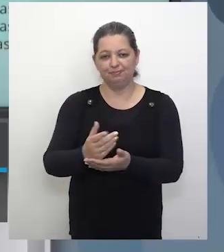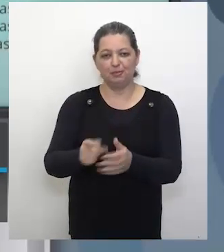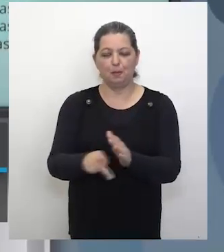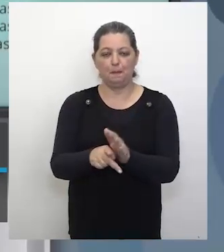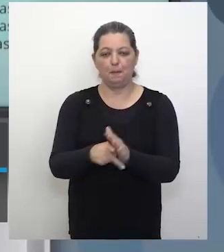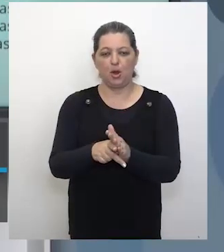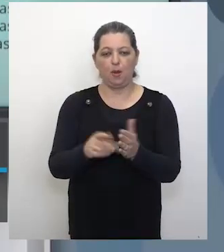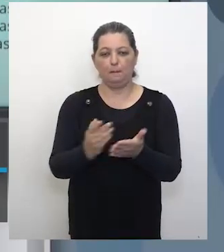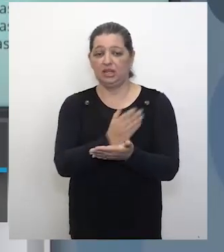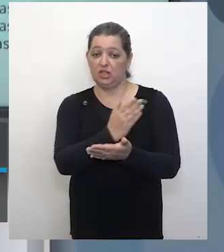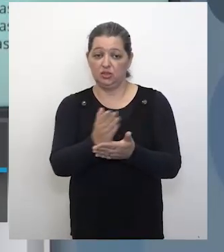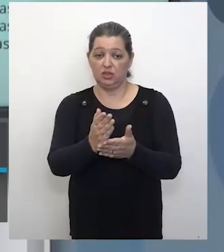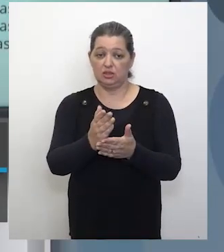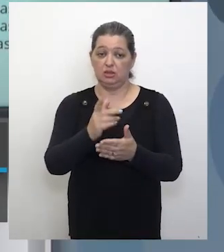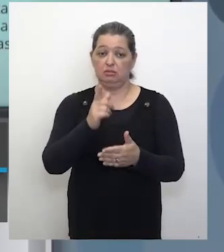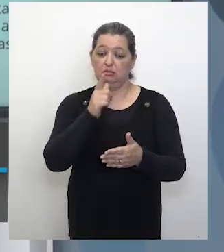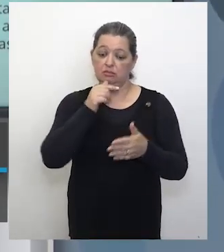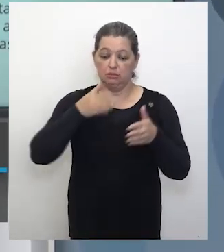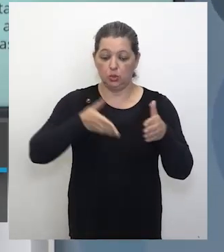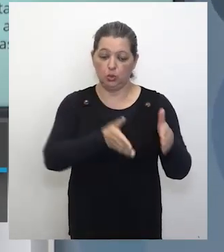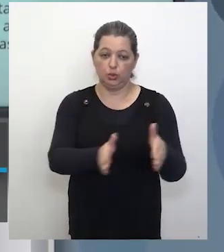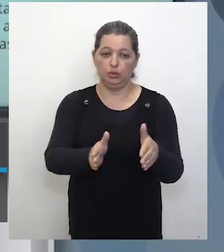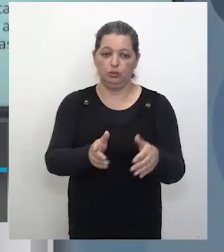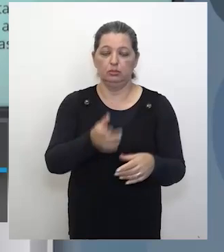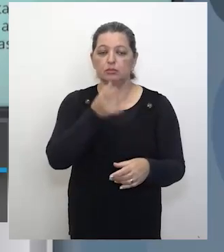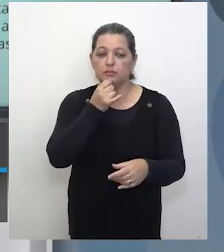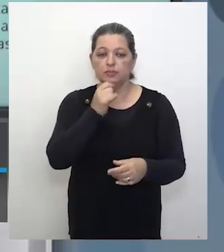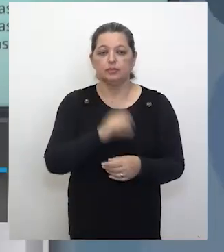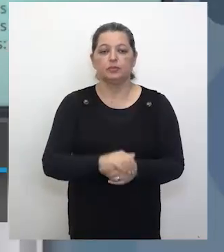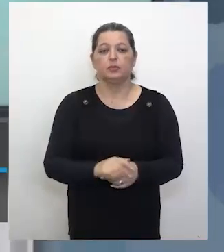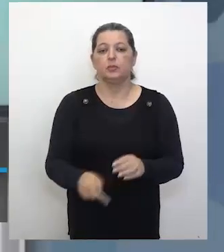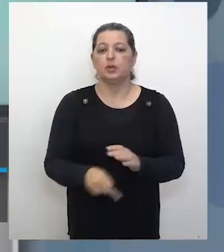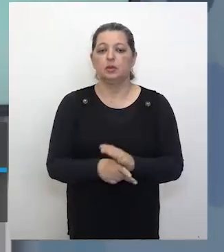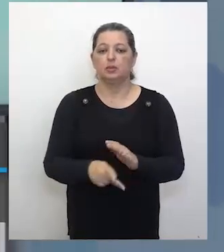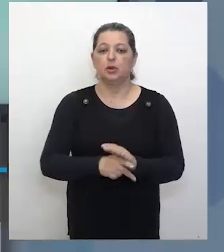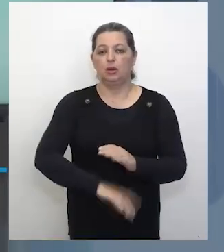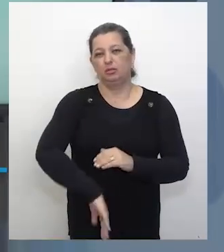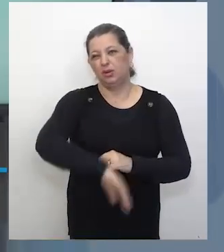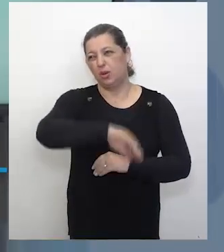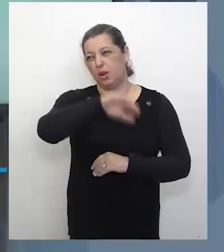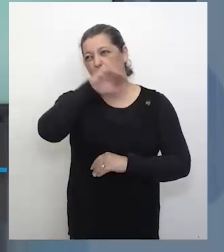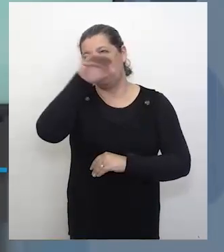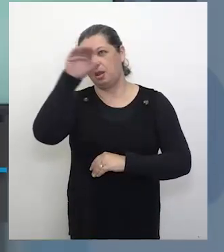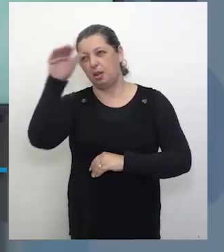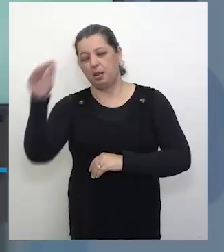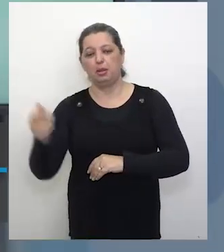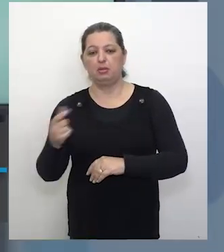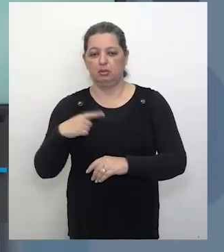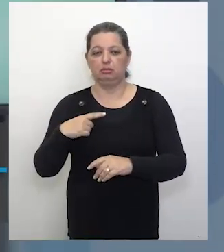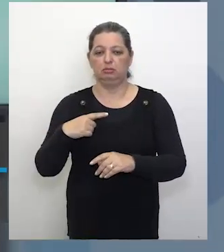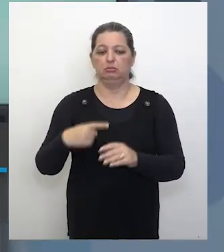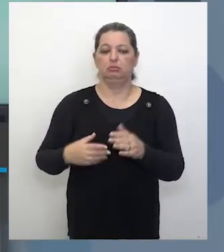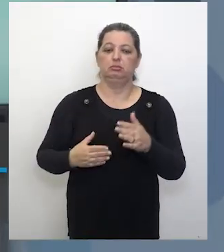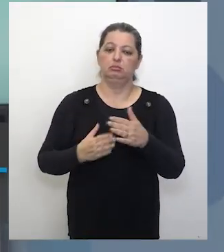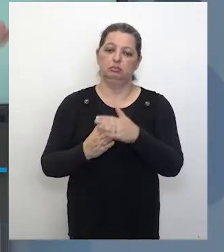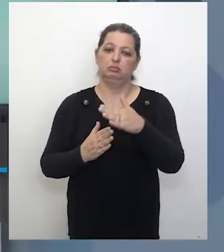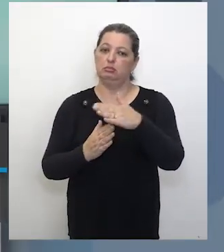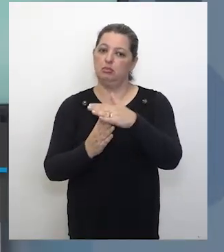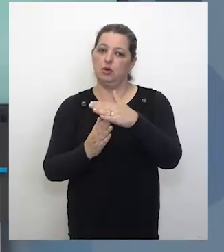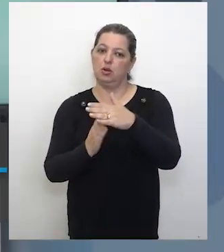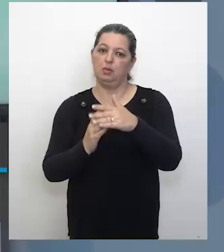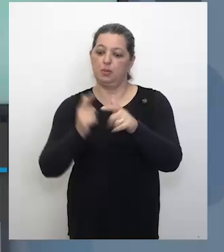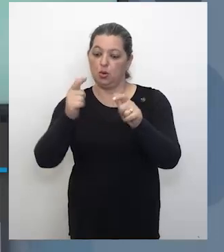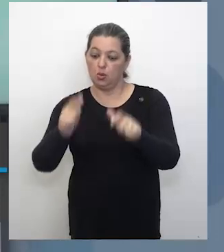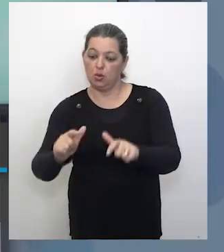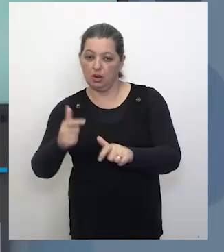Então, existem fronteiras que são físicas, né? Por exemplo, Cordilheira dos Andes é um bagulho gigantesco, é uma fronteira entre um lugar e outro. Exatamente.